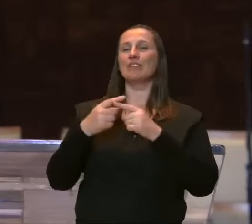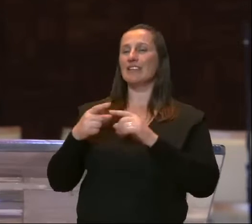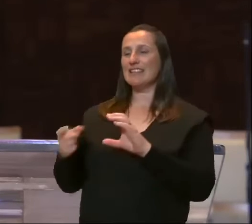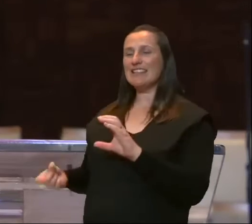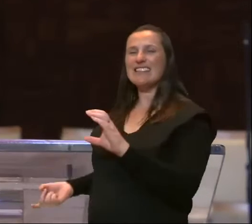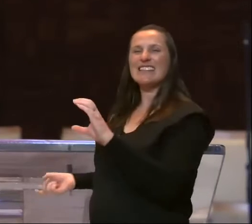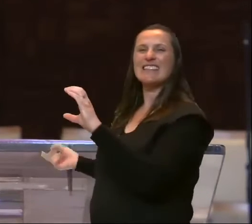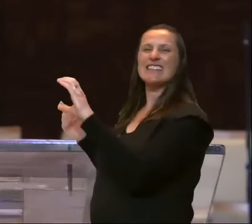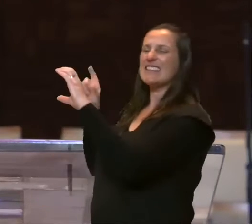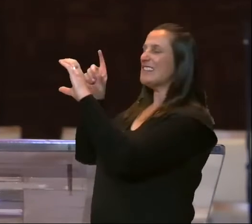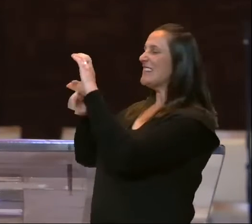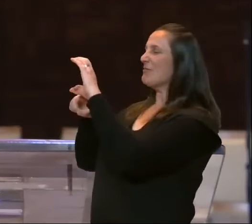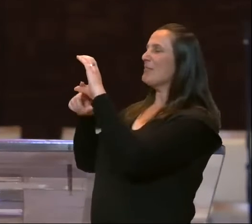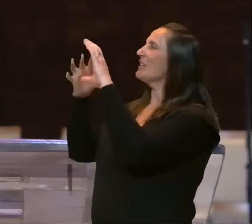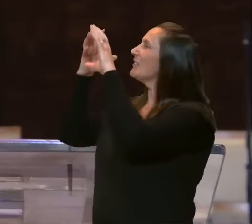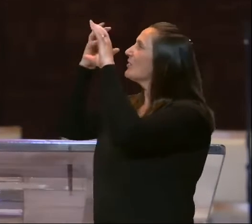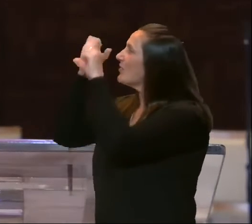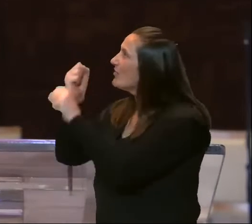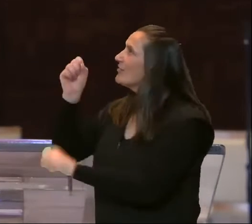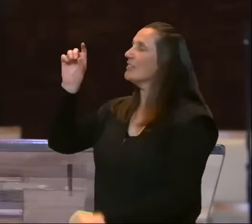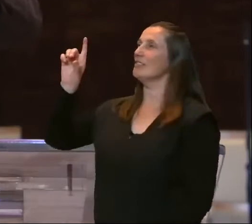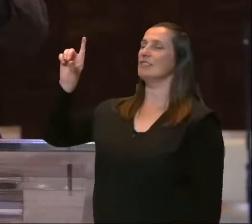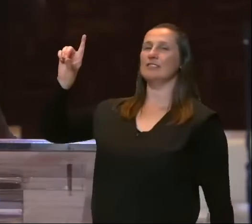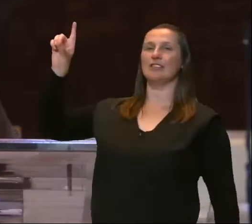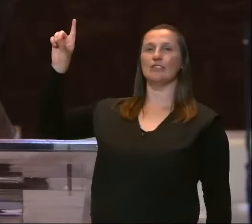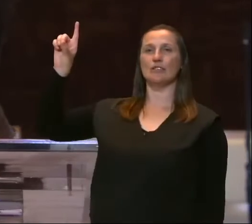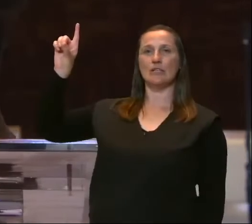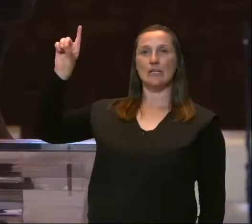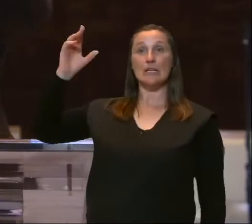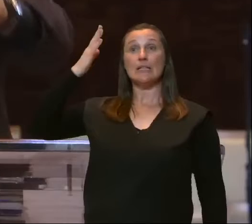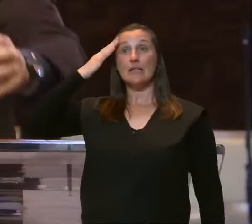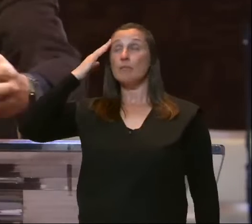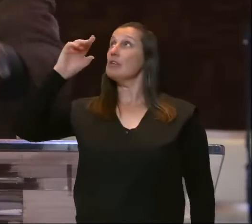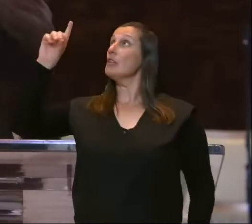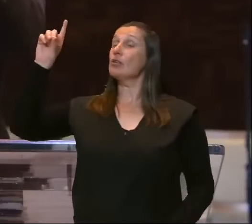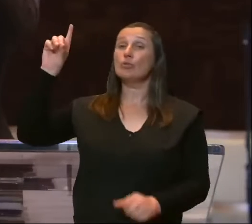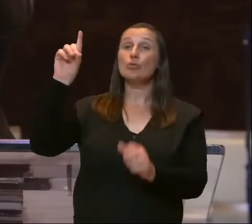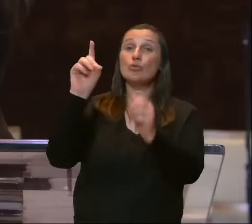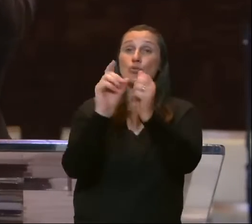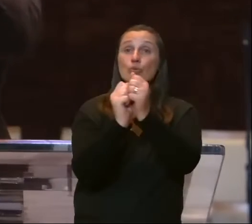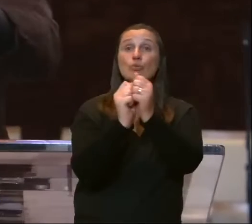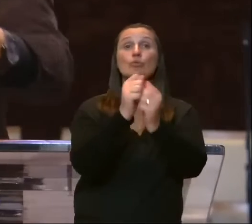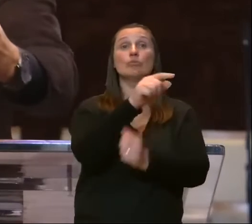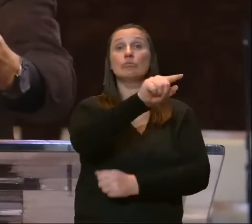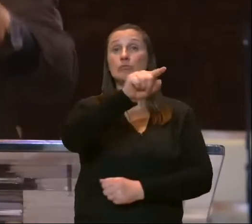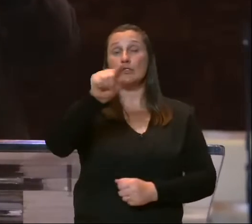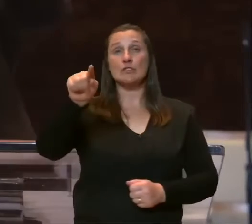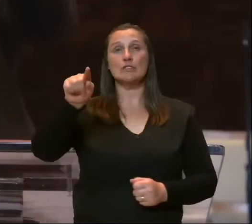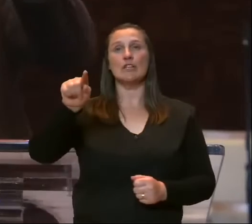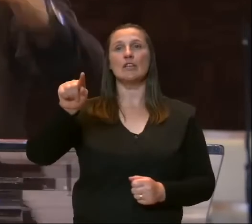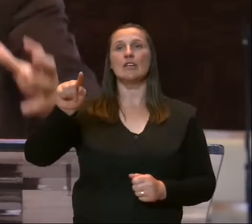Deus, aleluia. O Senhor é contigo, creia, declare as promessas, dependa